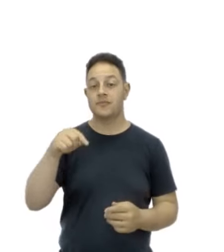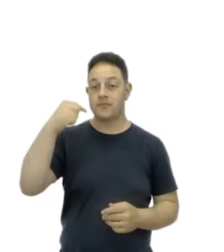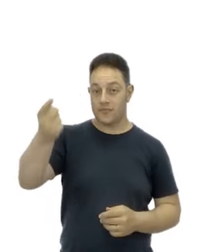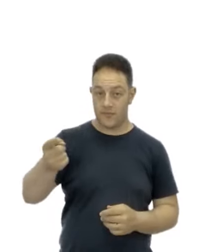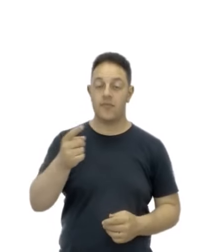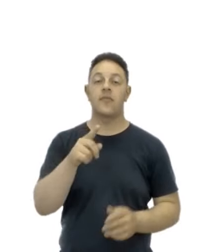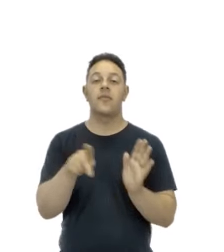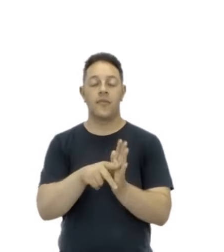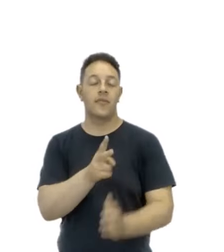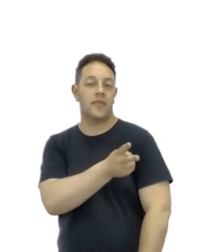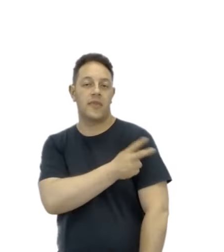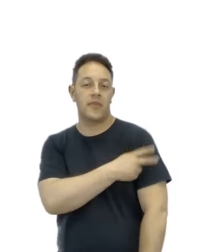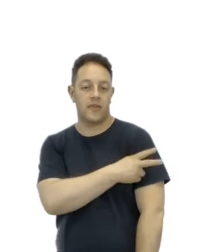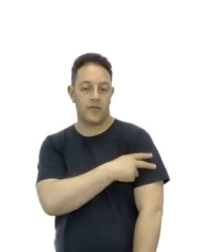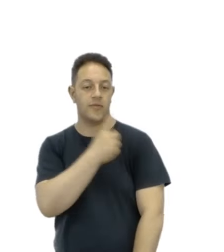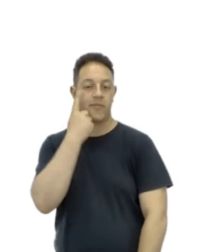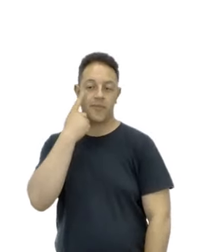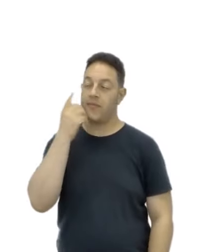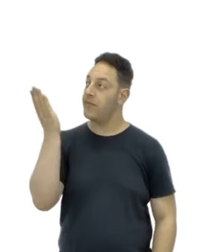segundo ano.